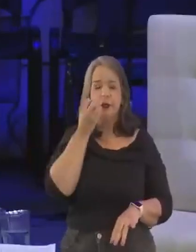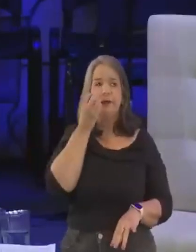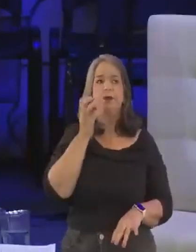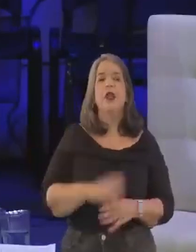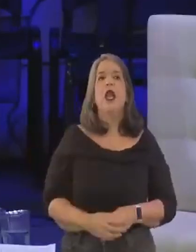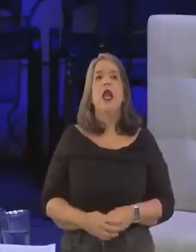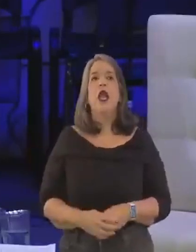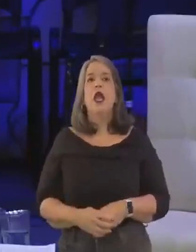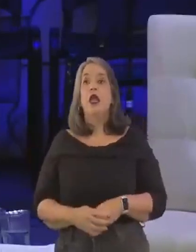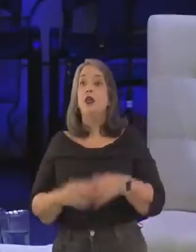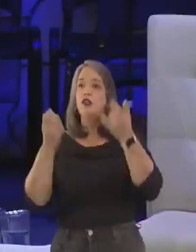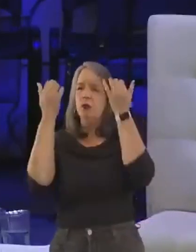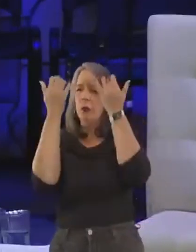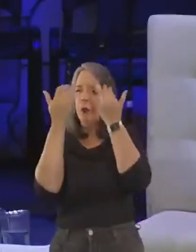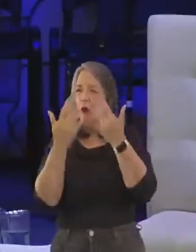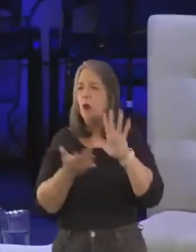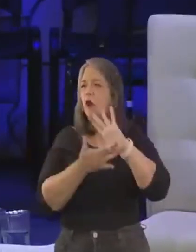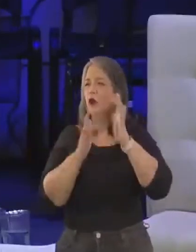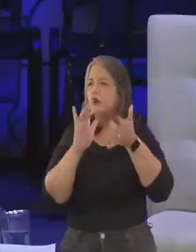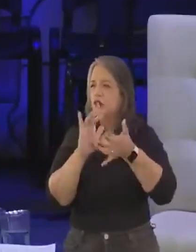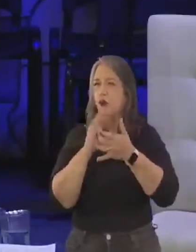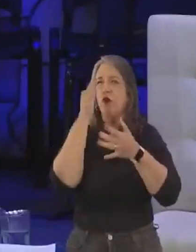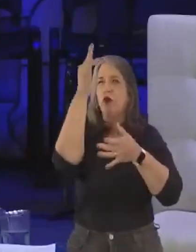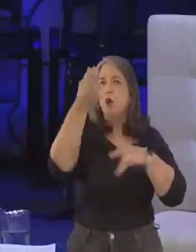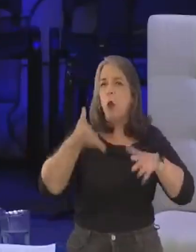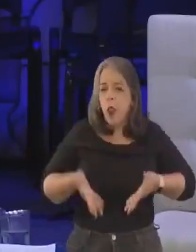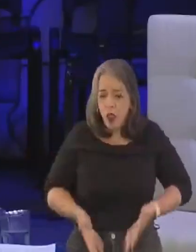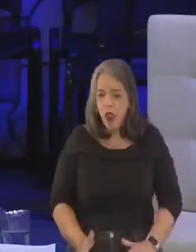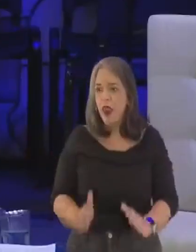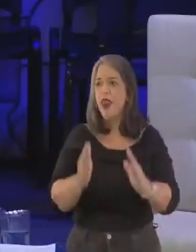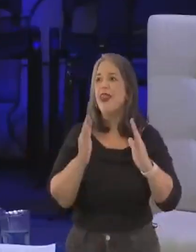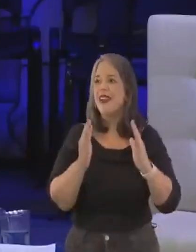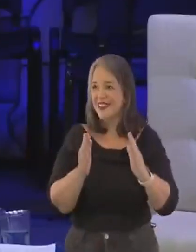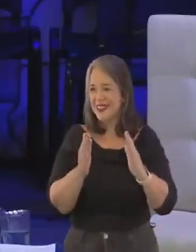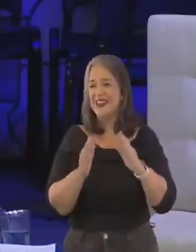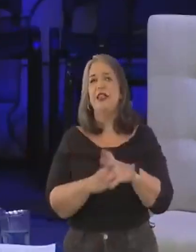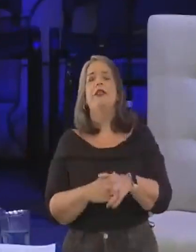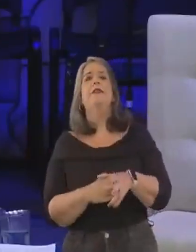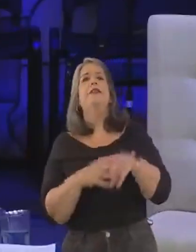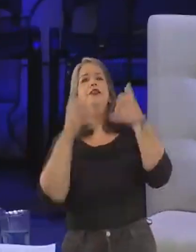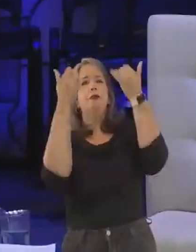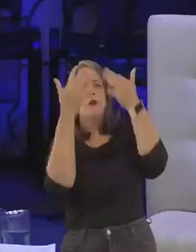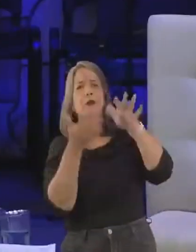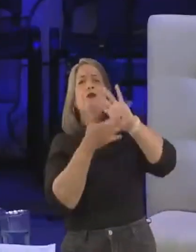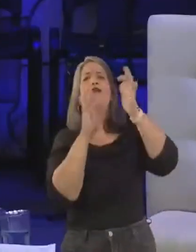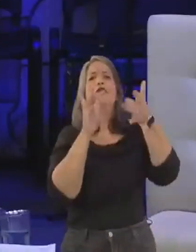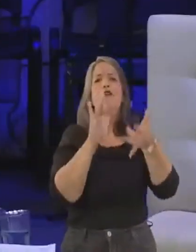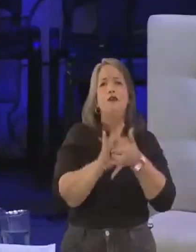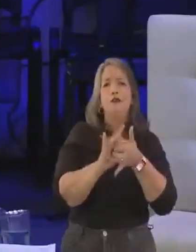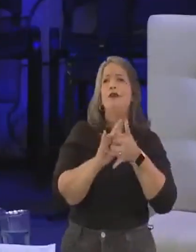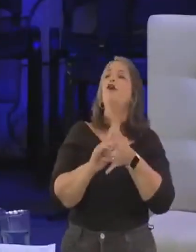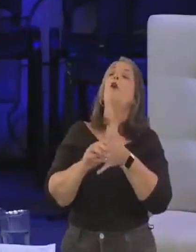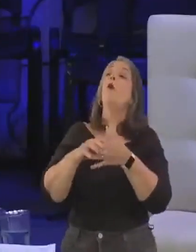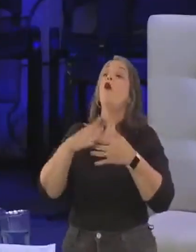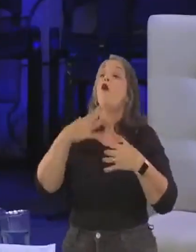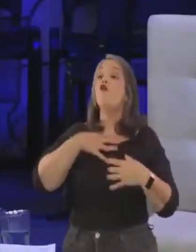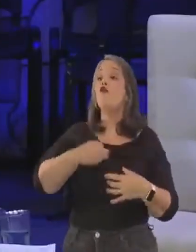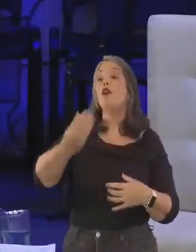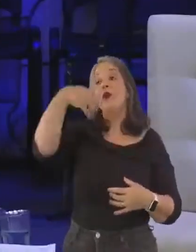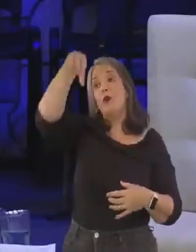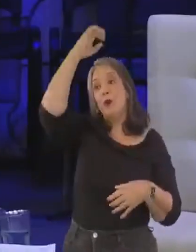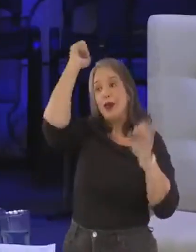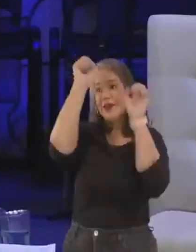milagroso, dando-lhe títulos como Emanuel, o príncipe da paz, e narrou também boa parte do seu